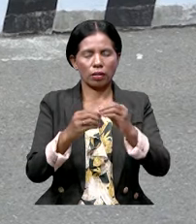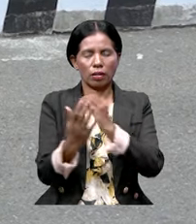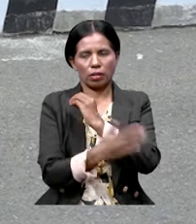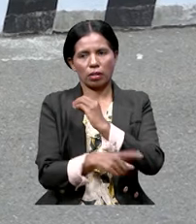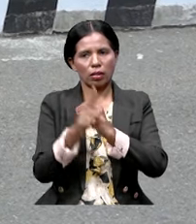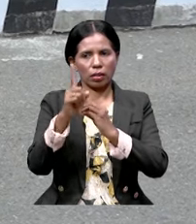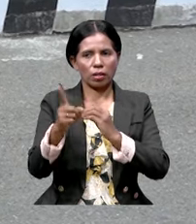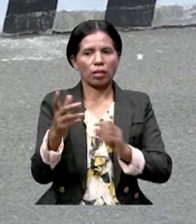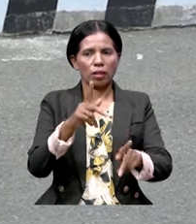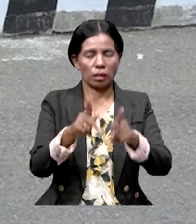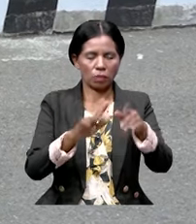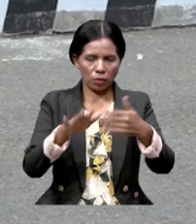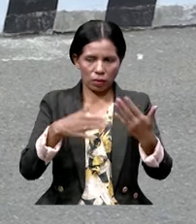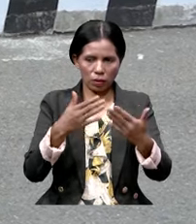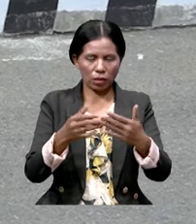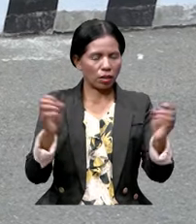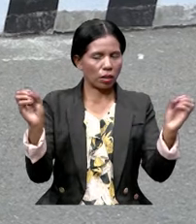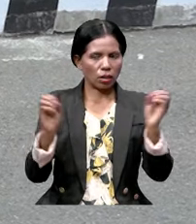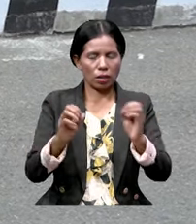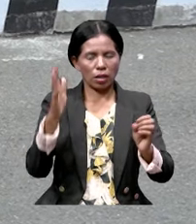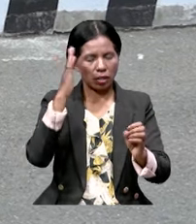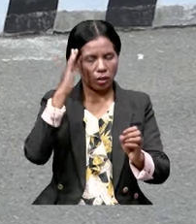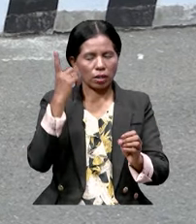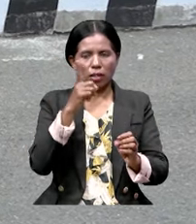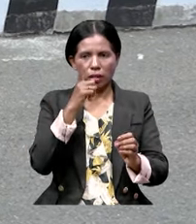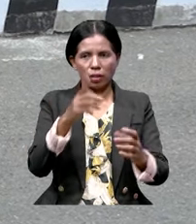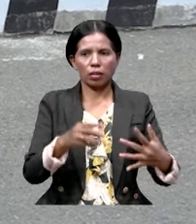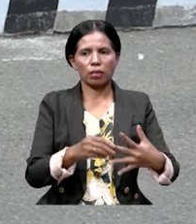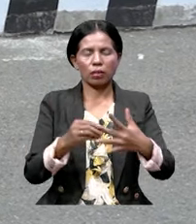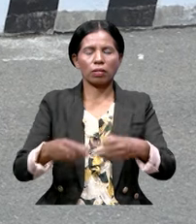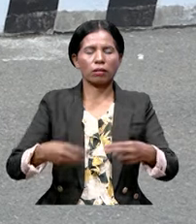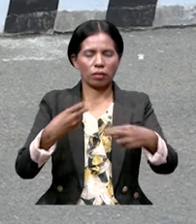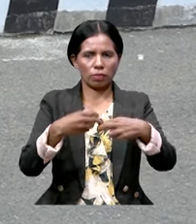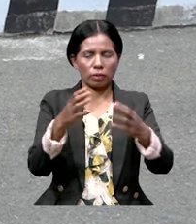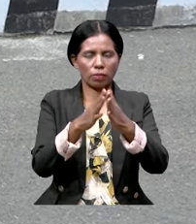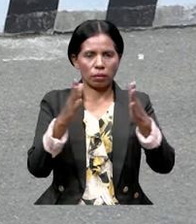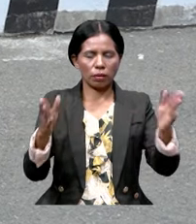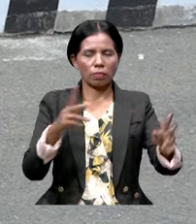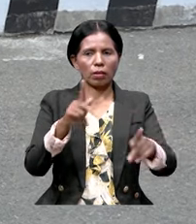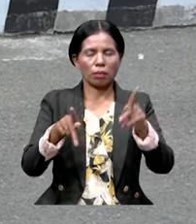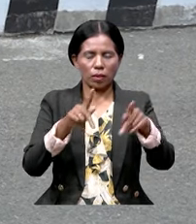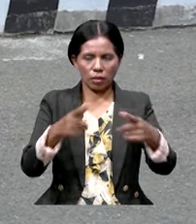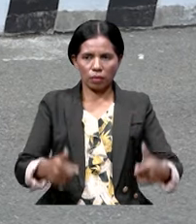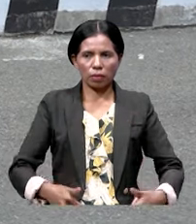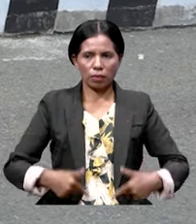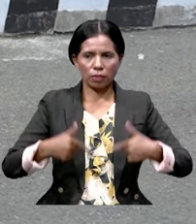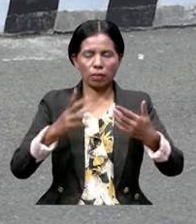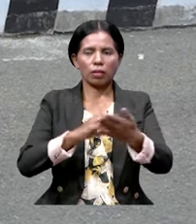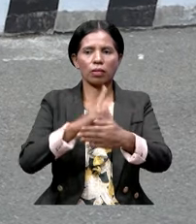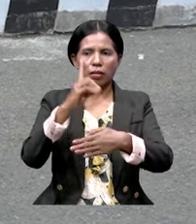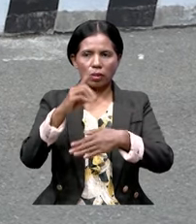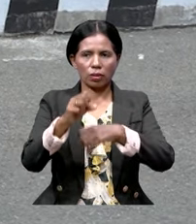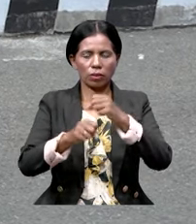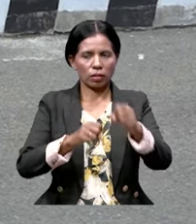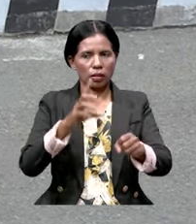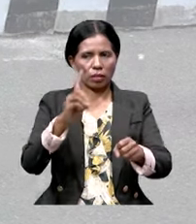ida sidadaung maioria la domina ninia liang oficial, selori impacto bot, ba Emmanuel Morris no desenvolvimento sociedade